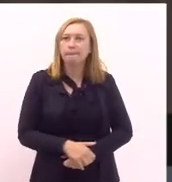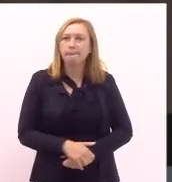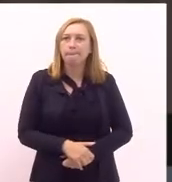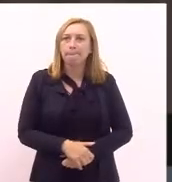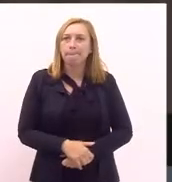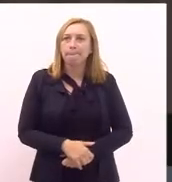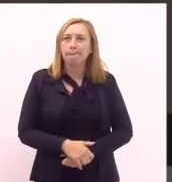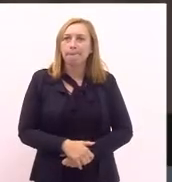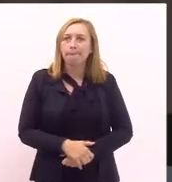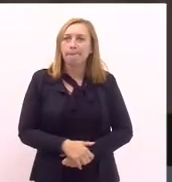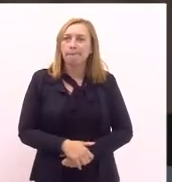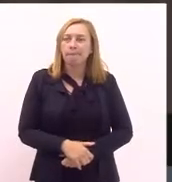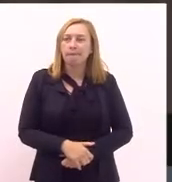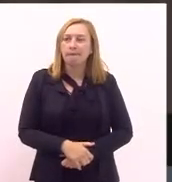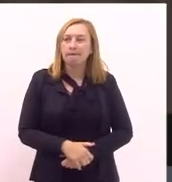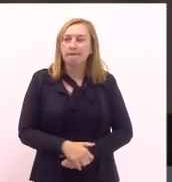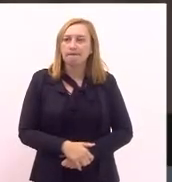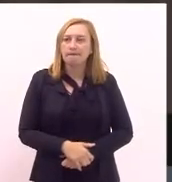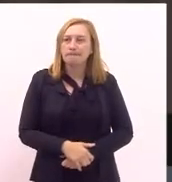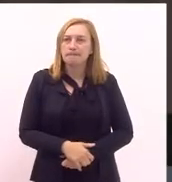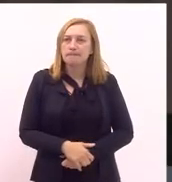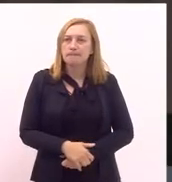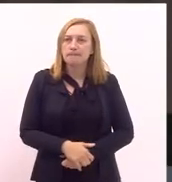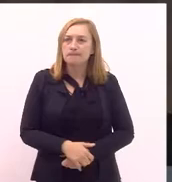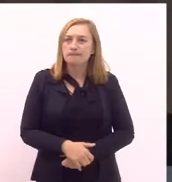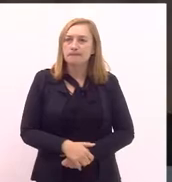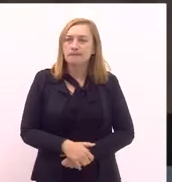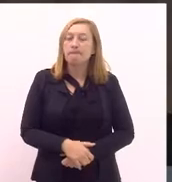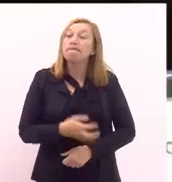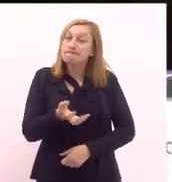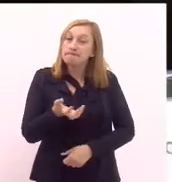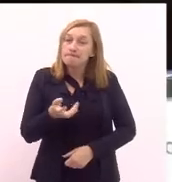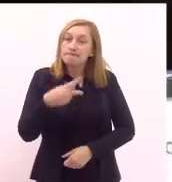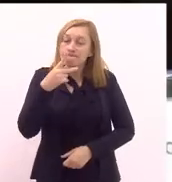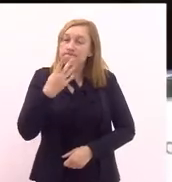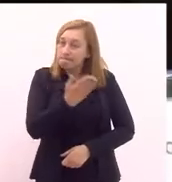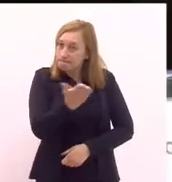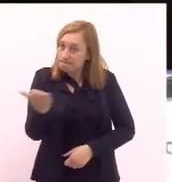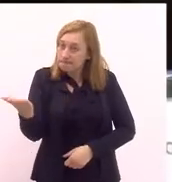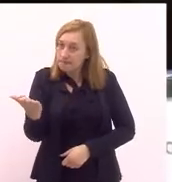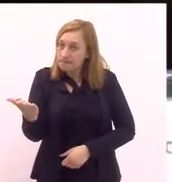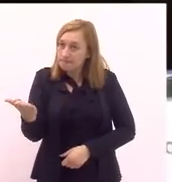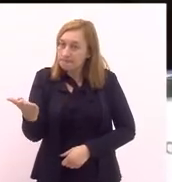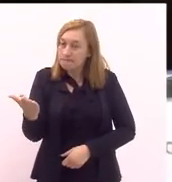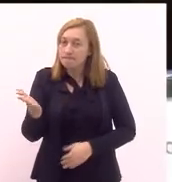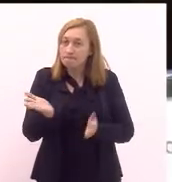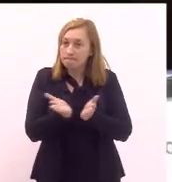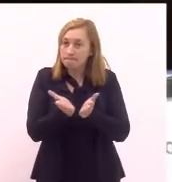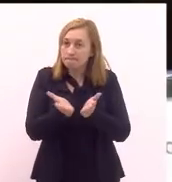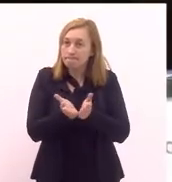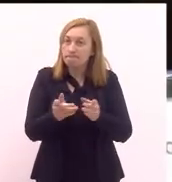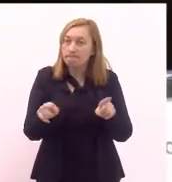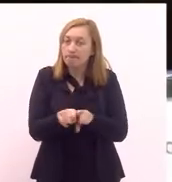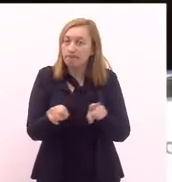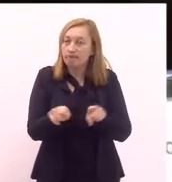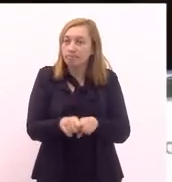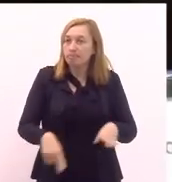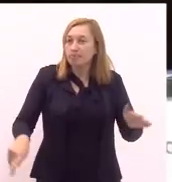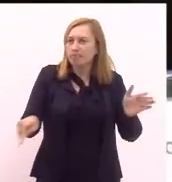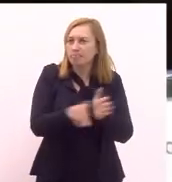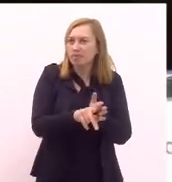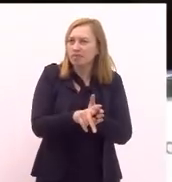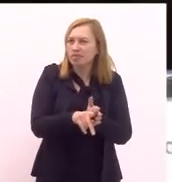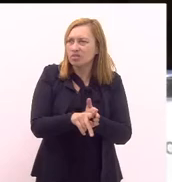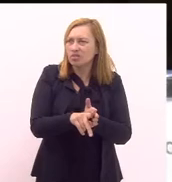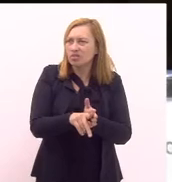E aí E aí eu quero dizer os senhores que os evangélicos também são de matriz africana